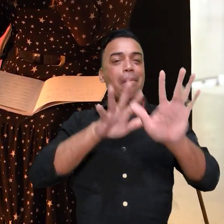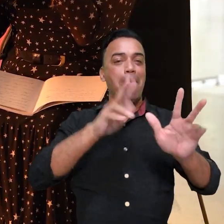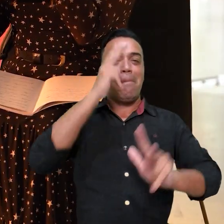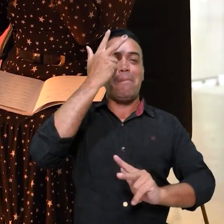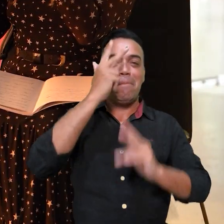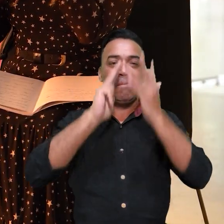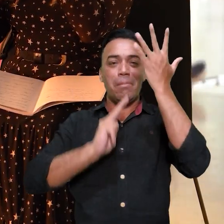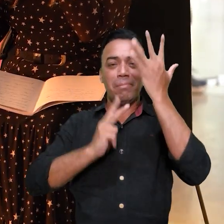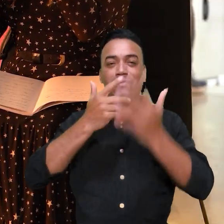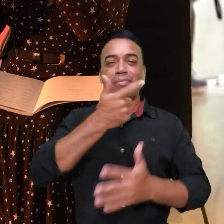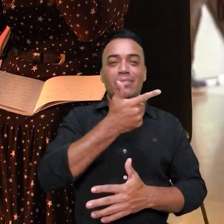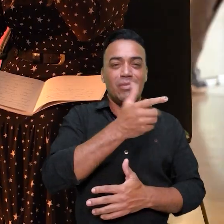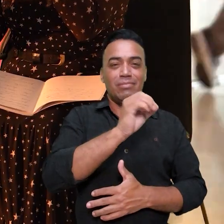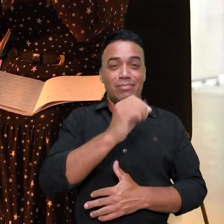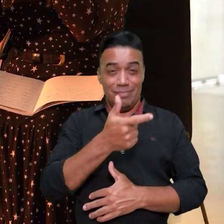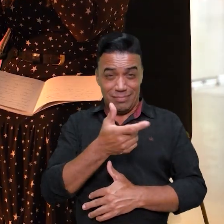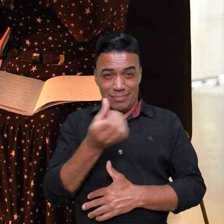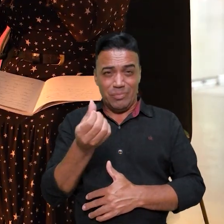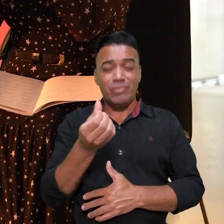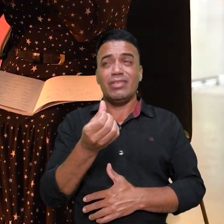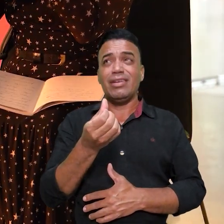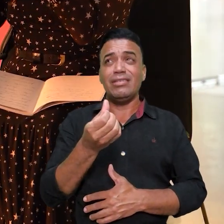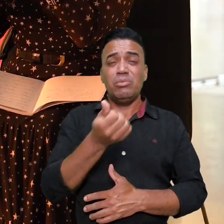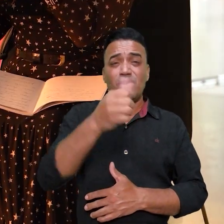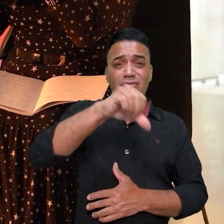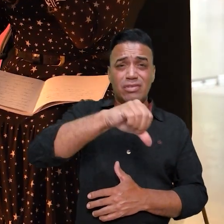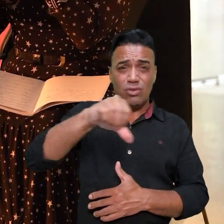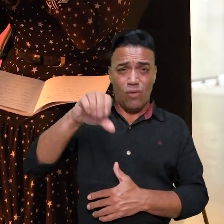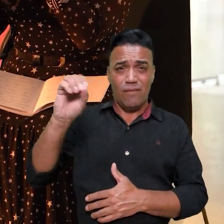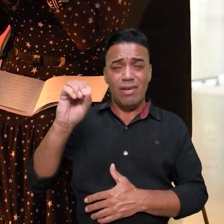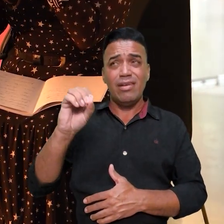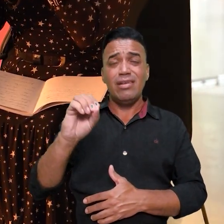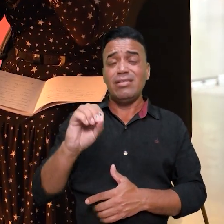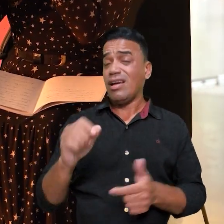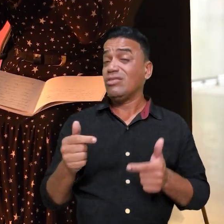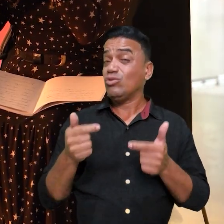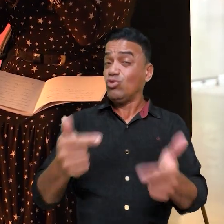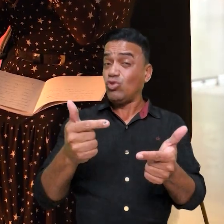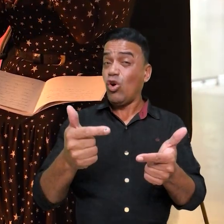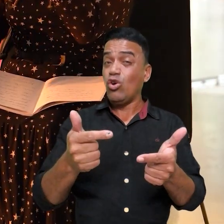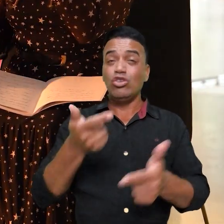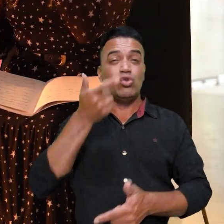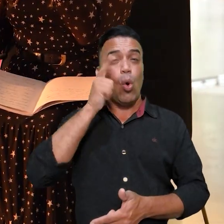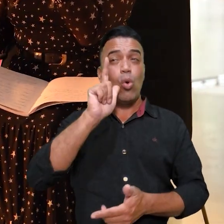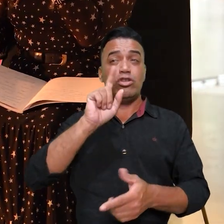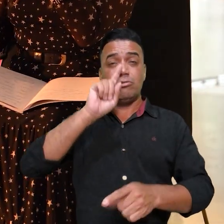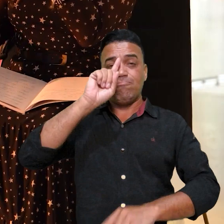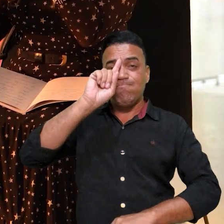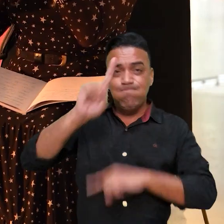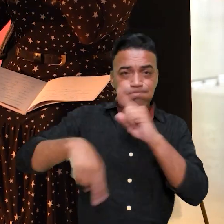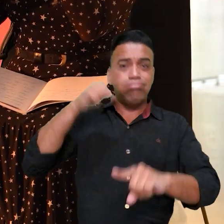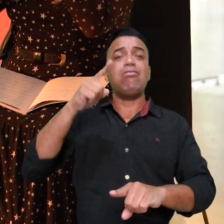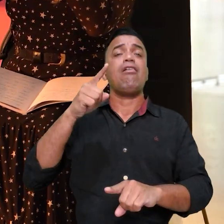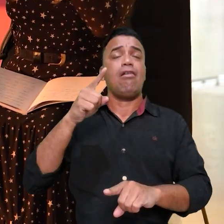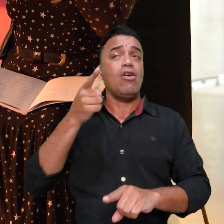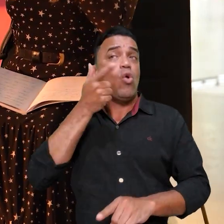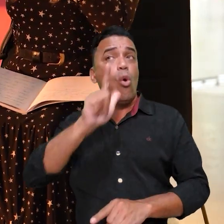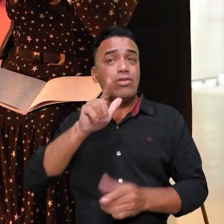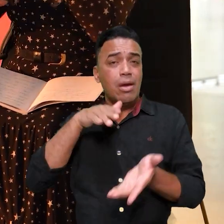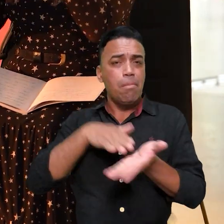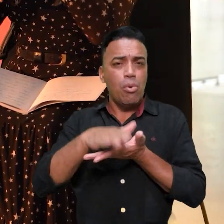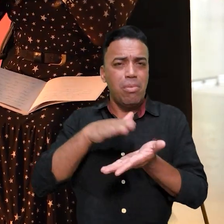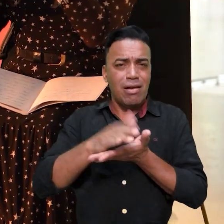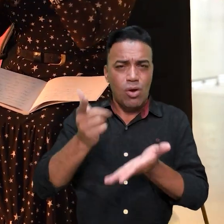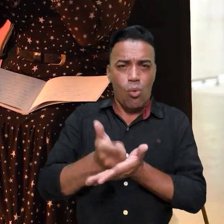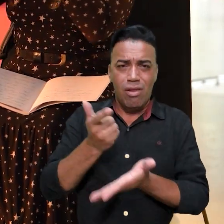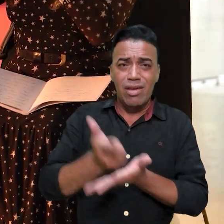90, a única chance de ter alguma visibilidade, de ter uma publicação, teve